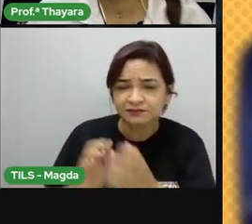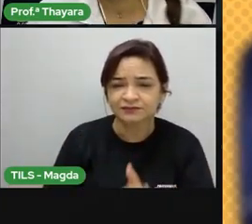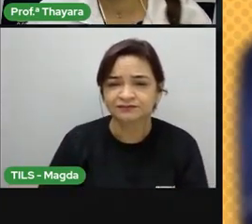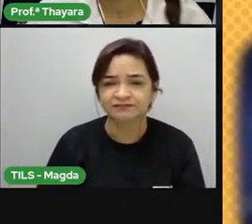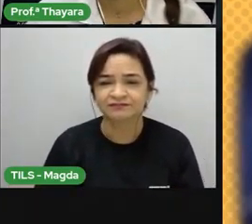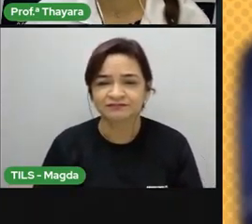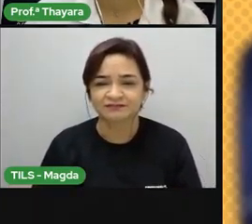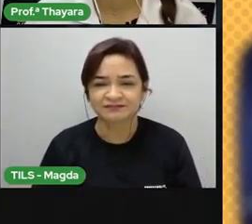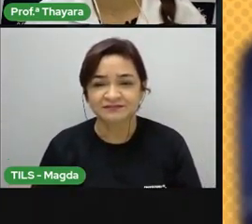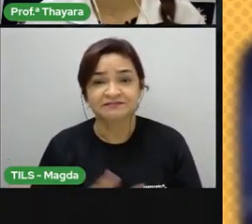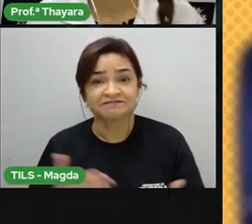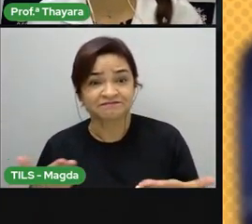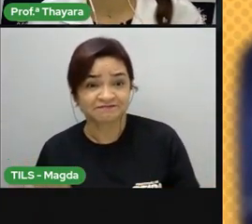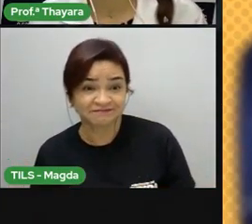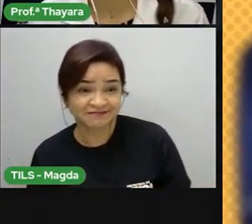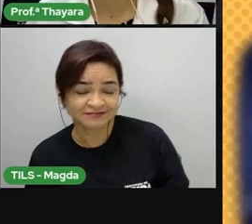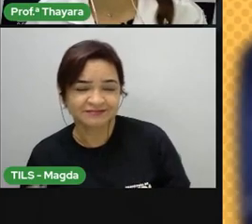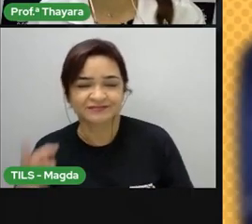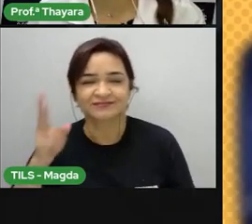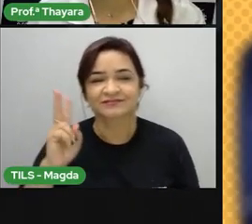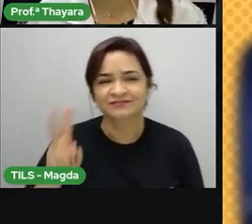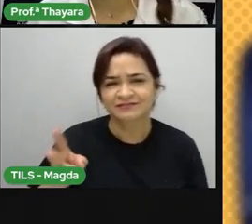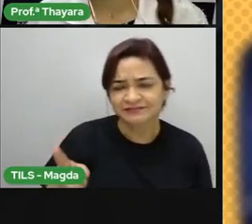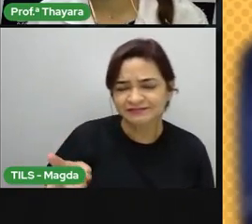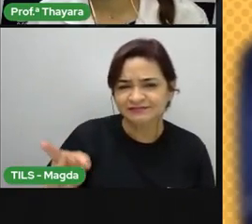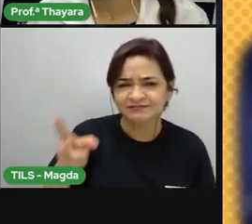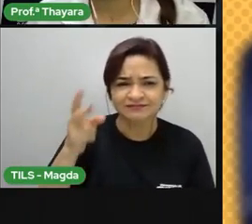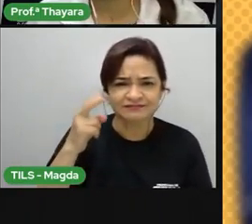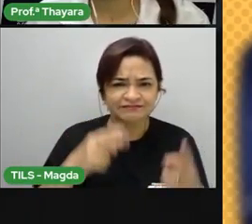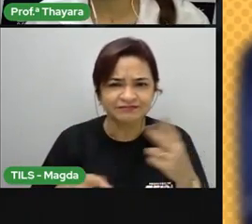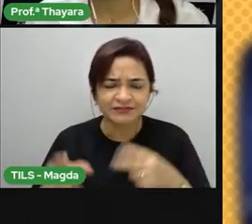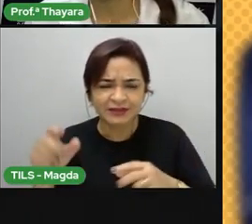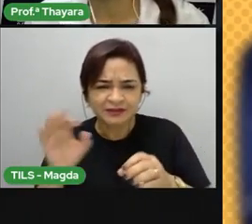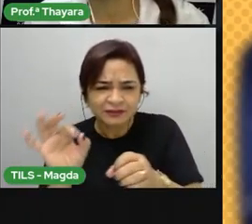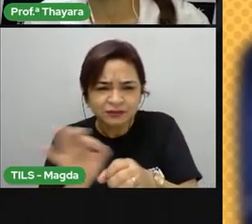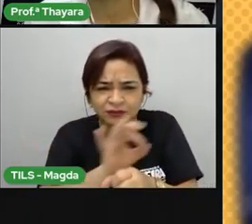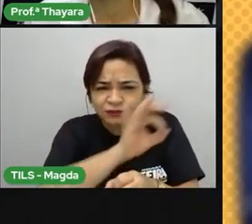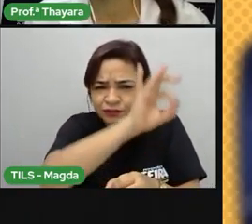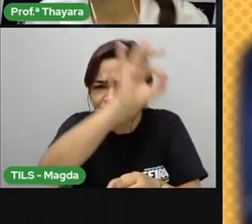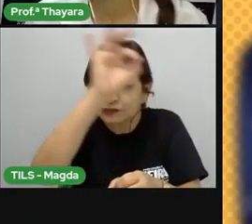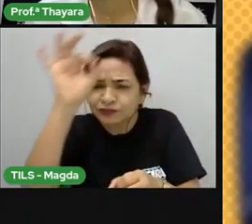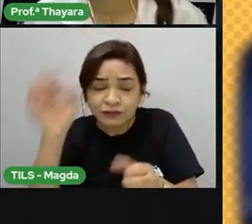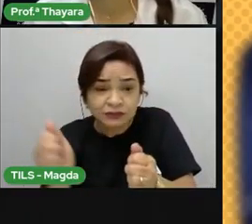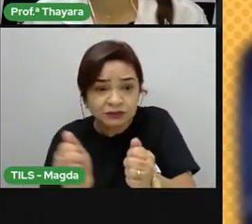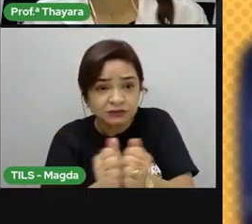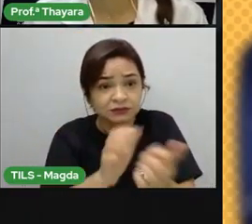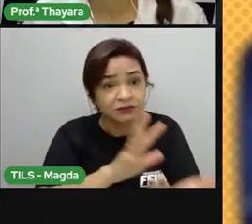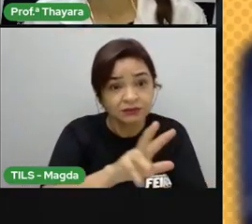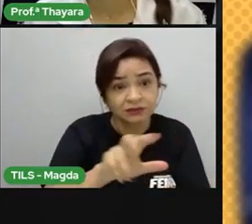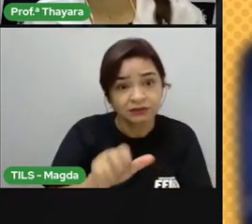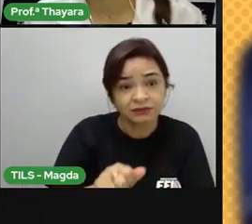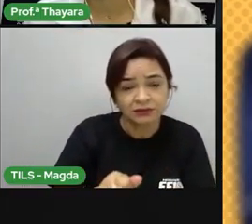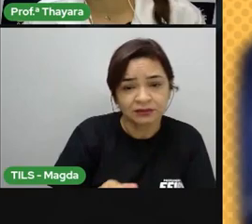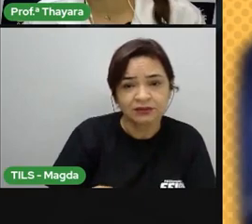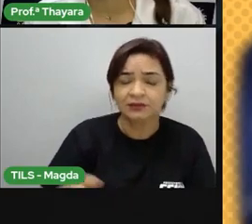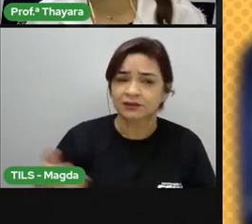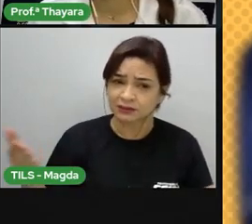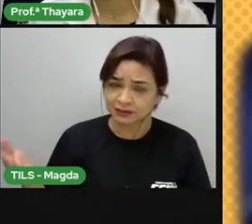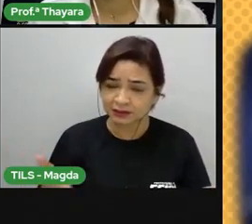Pois é, e a cada dia descobrimos mais e mais asteroides próximo à Terra. E chegou a hora do nosso